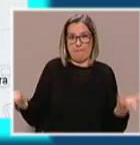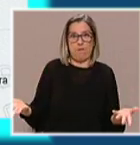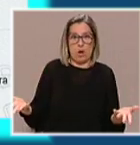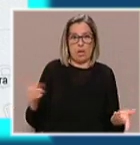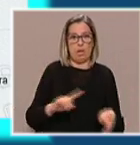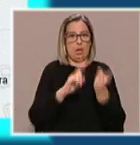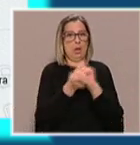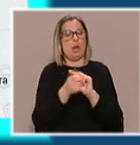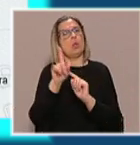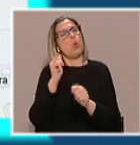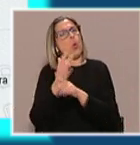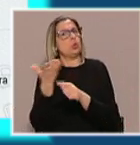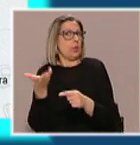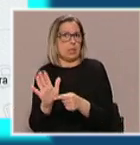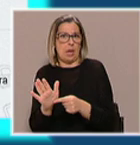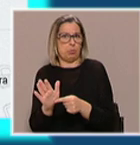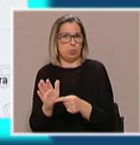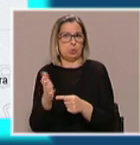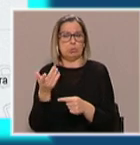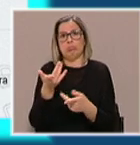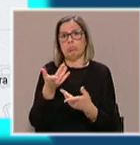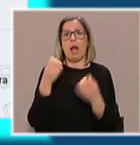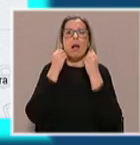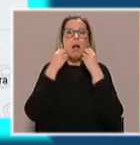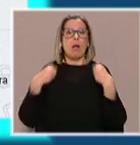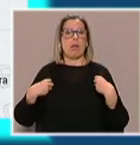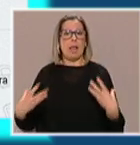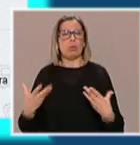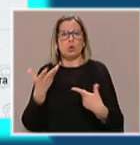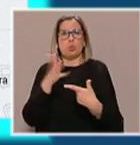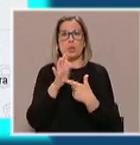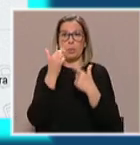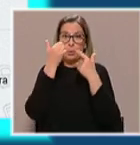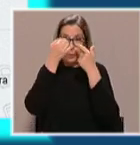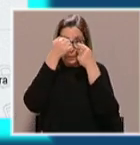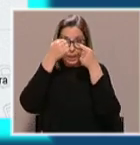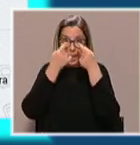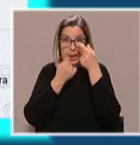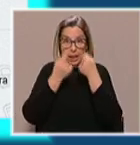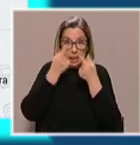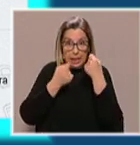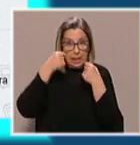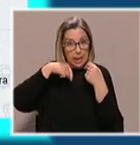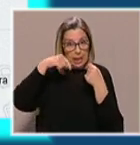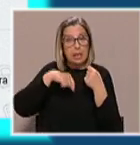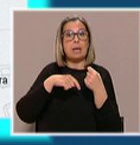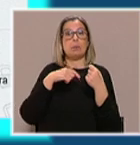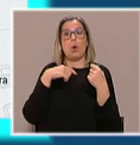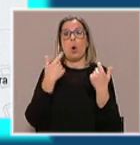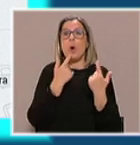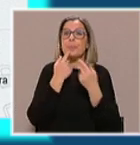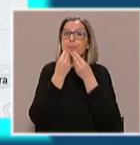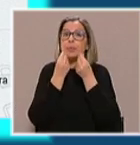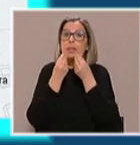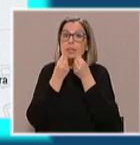existem também outros exemplos, como as glândulas lacrimais, as glândulas salivares. No caso